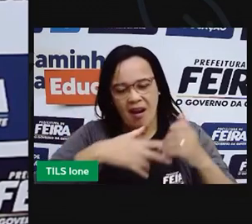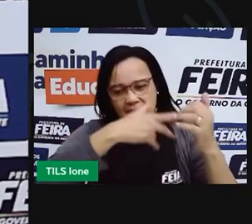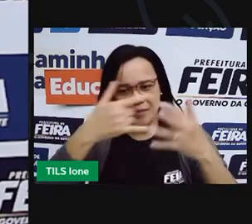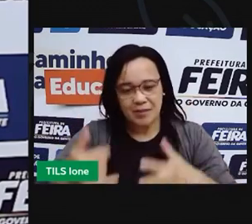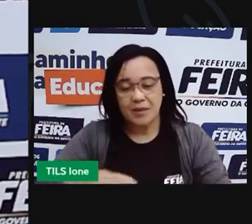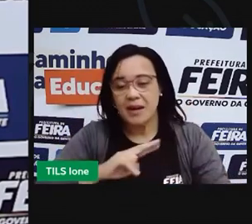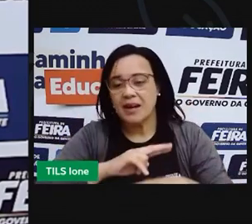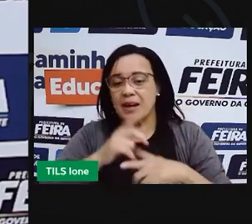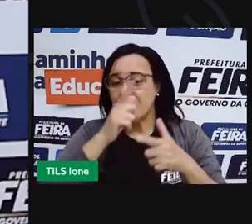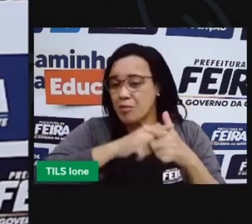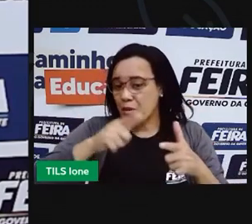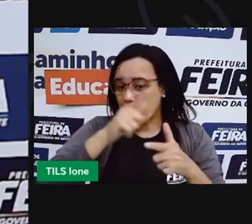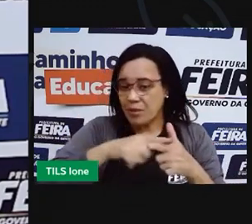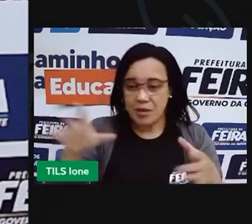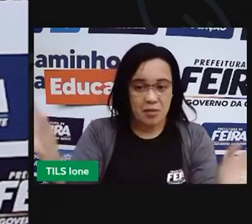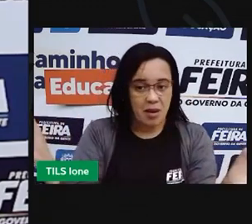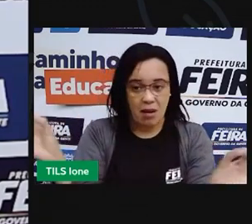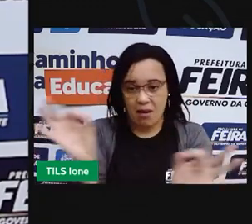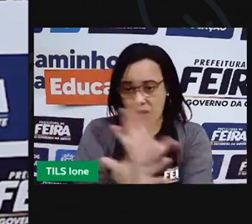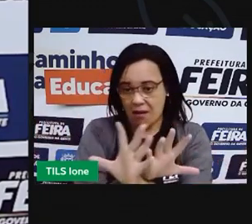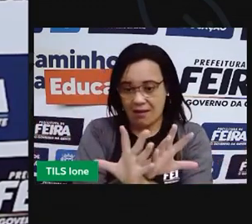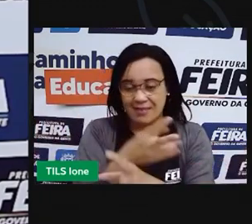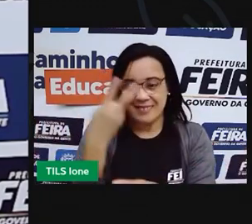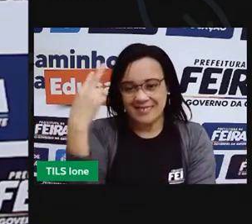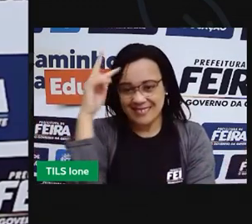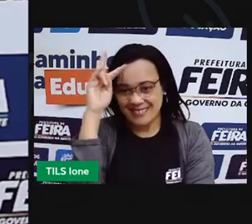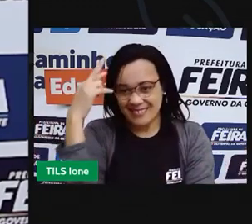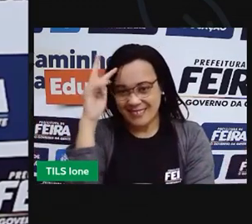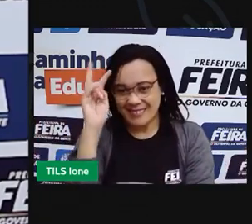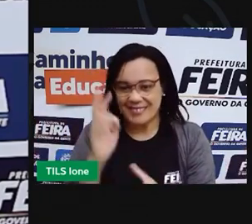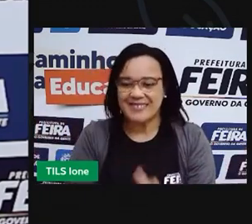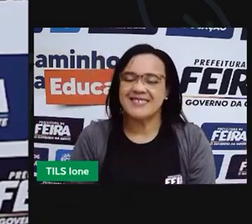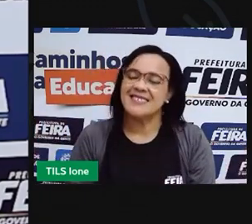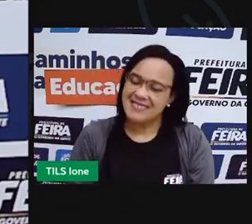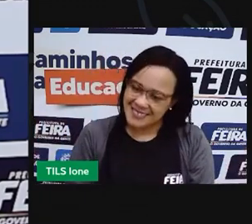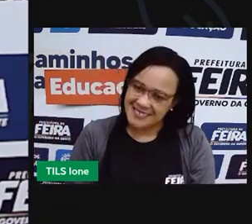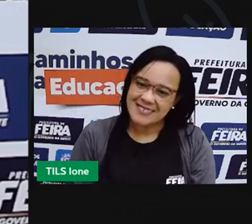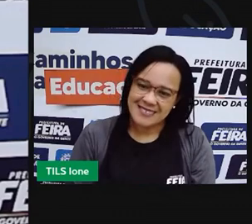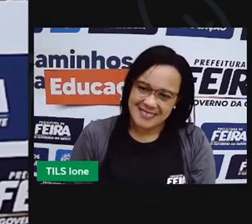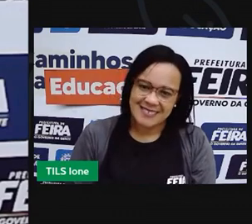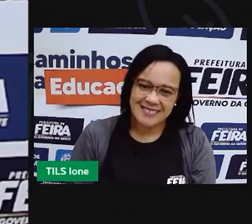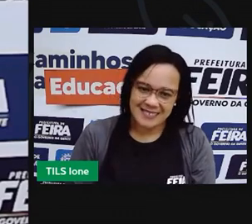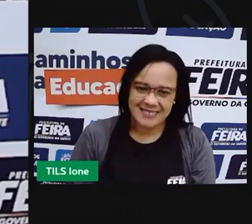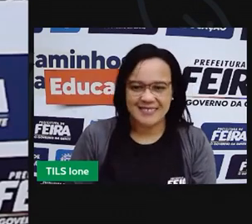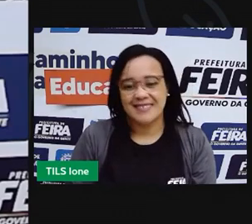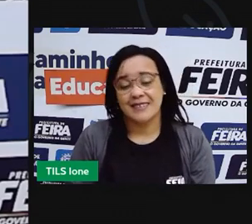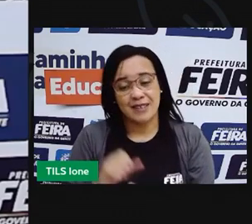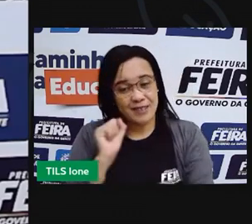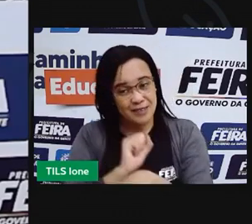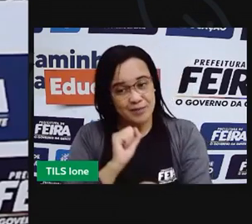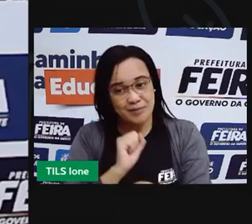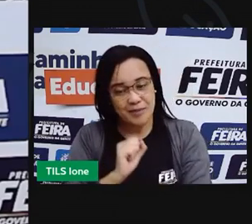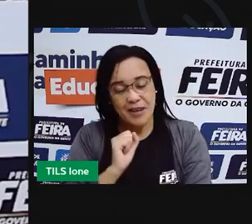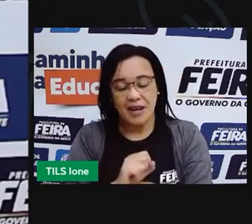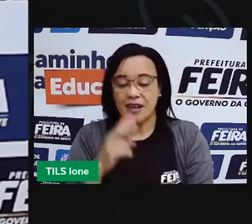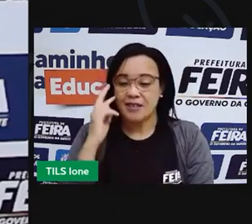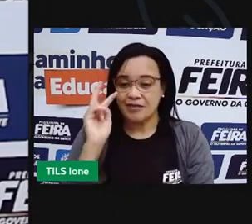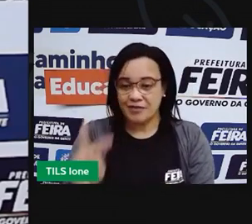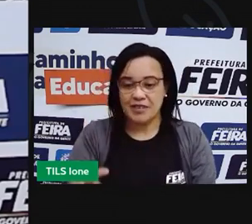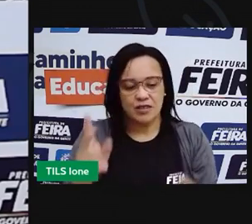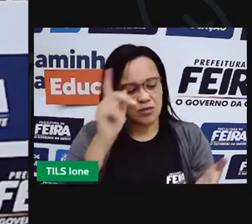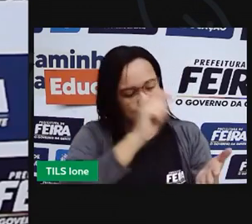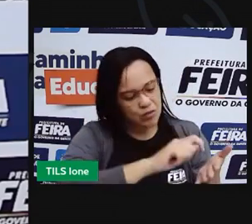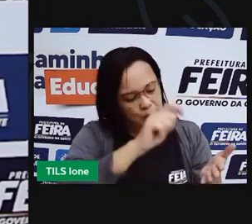desse problema que apareceu na história. Espero que você também tenha conseguido acompanhar ali a escrita dos